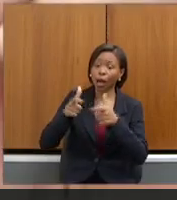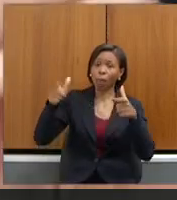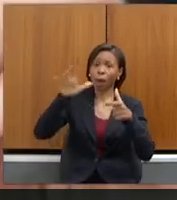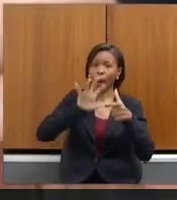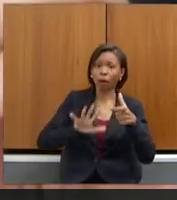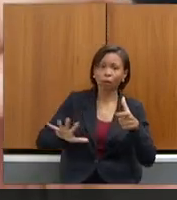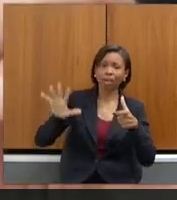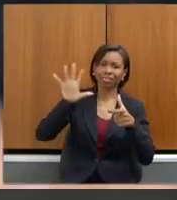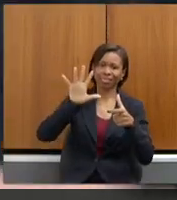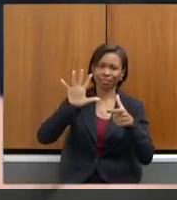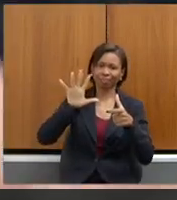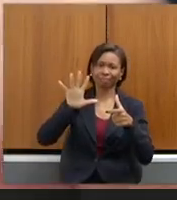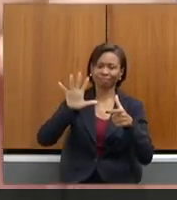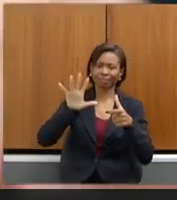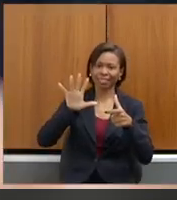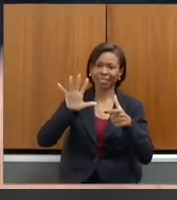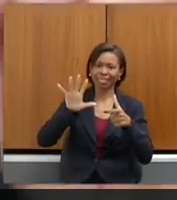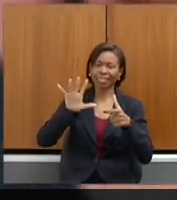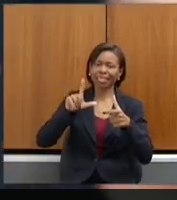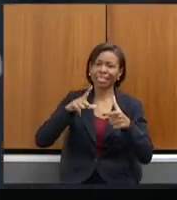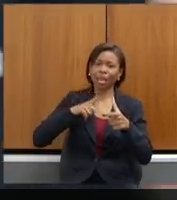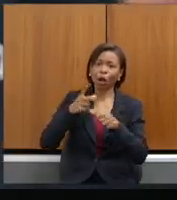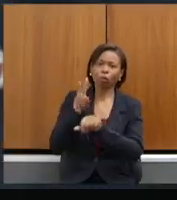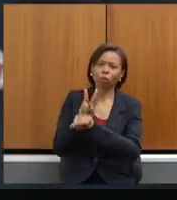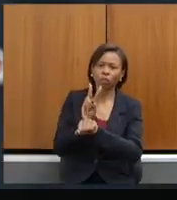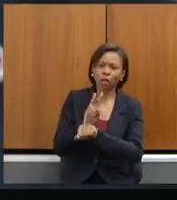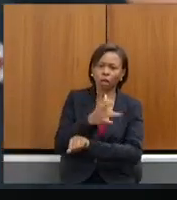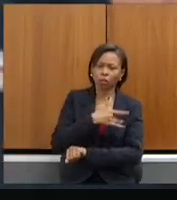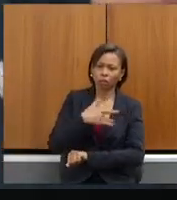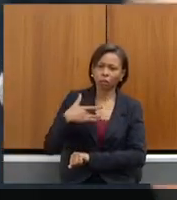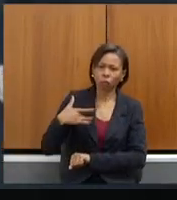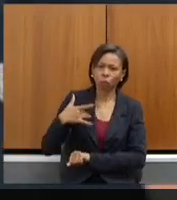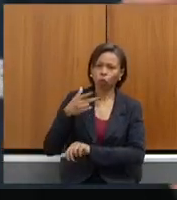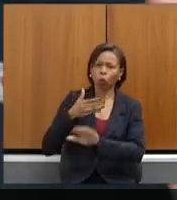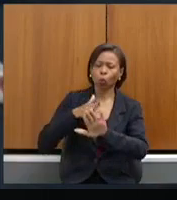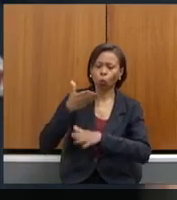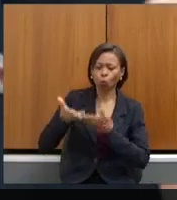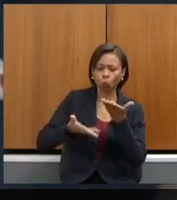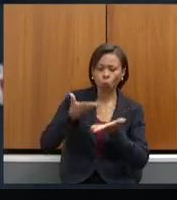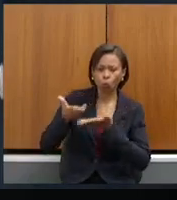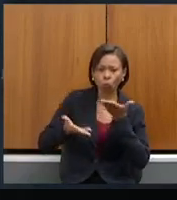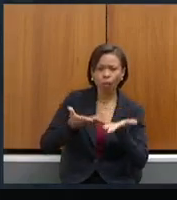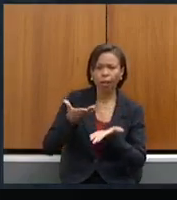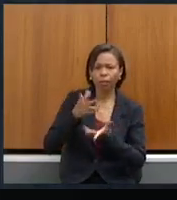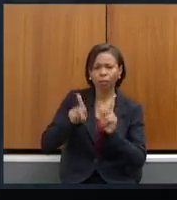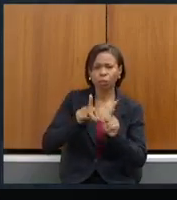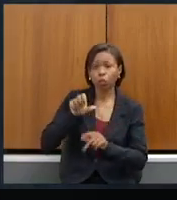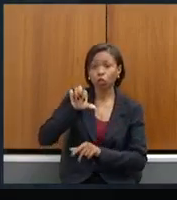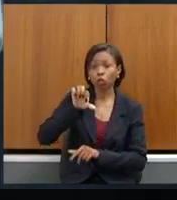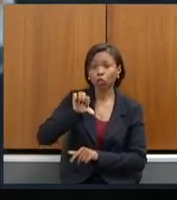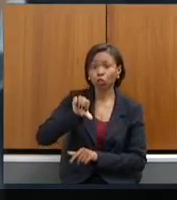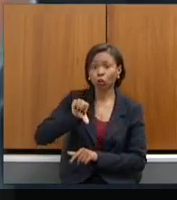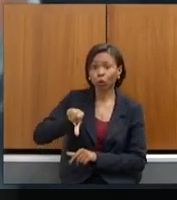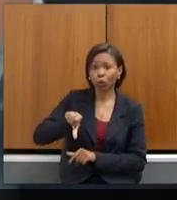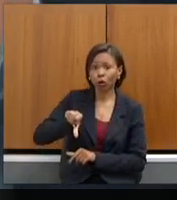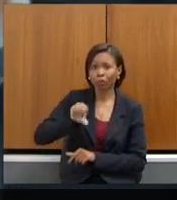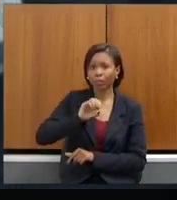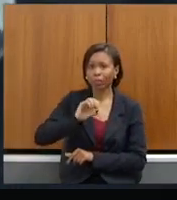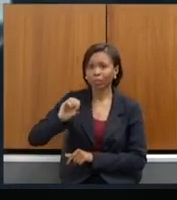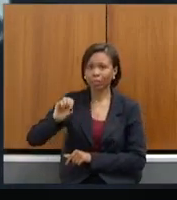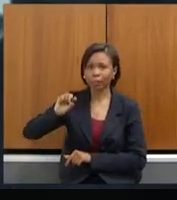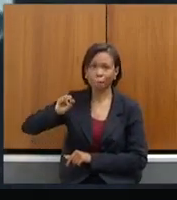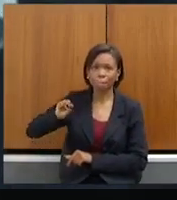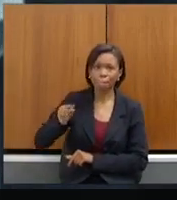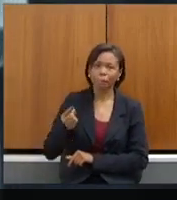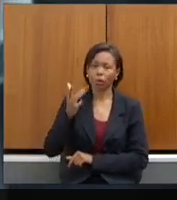uma proteção à saúde cuidado com as pessoas de 900 mil pessoas não gostaria aqui